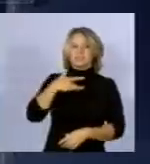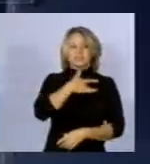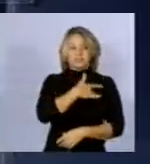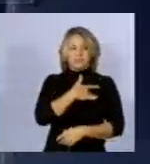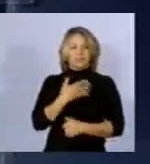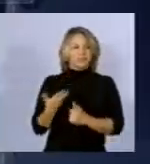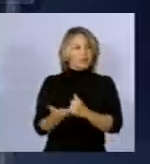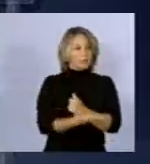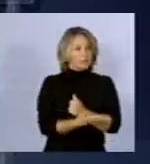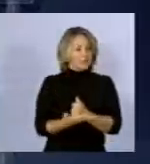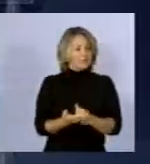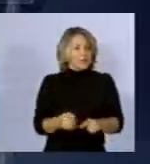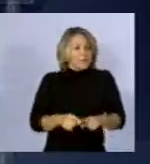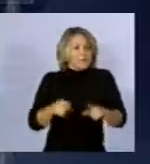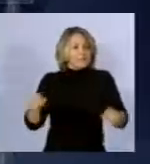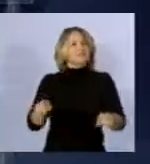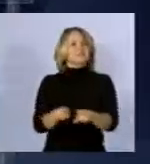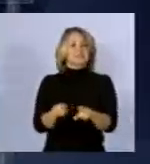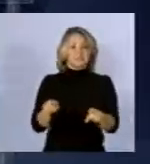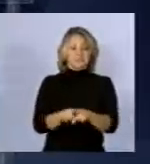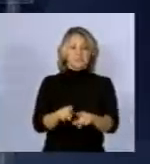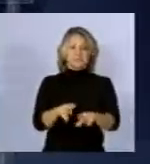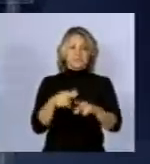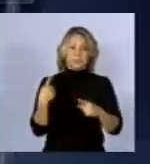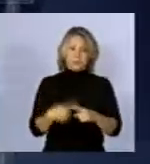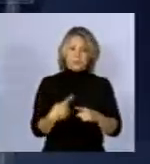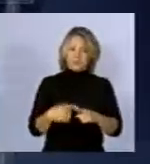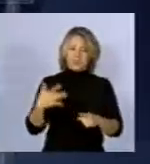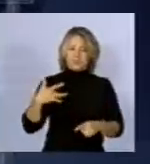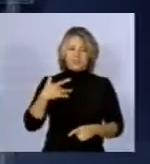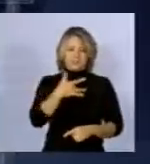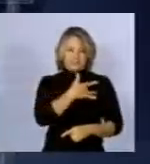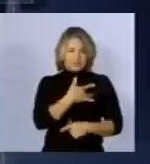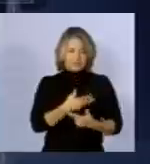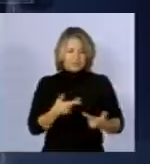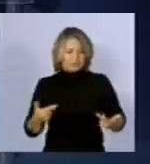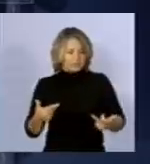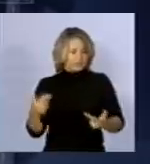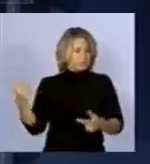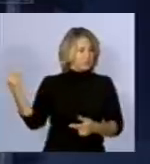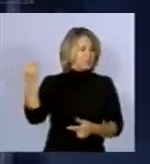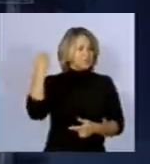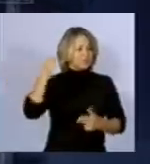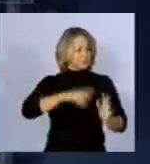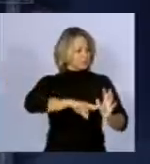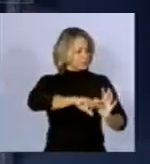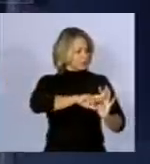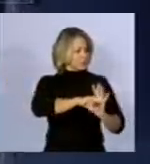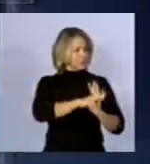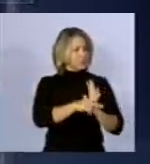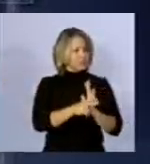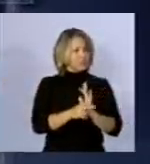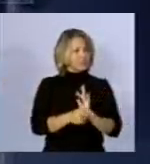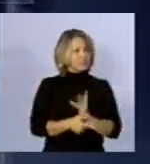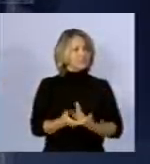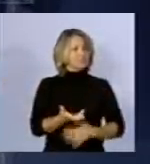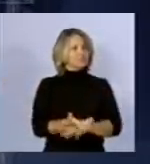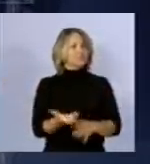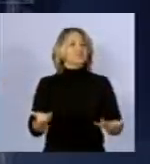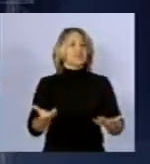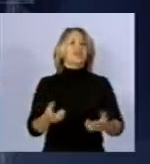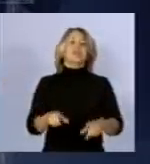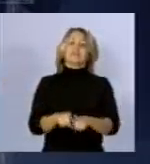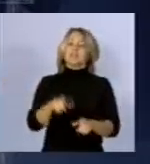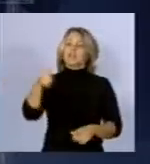basicamente mas também por ser a saúde um campo multidisciplinar principalmente a saúde pública envolve